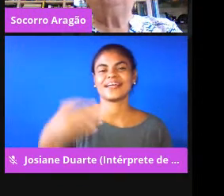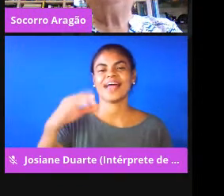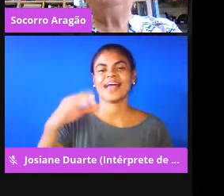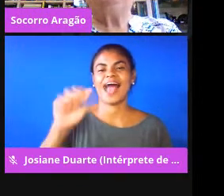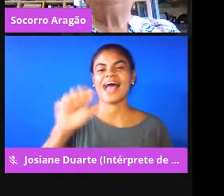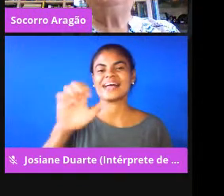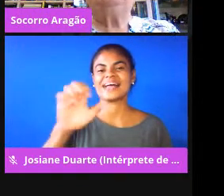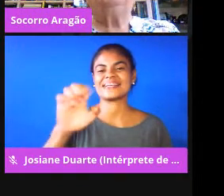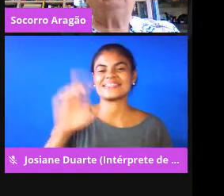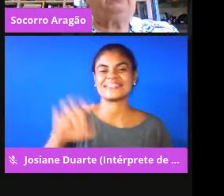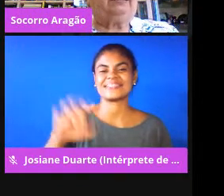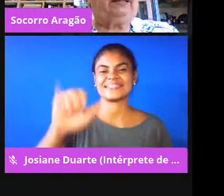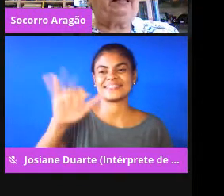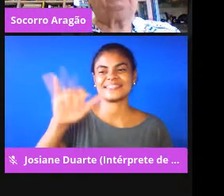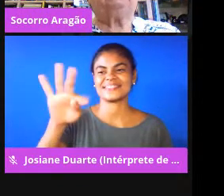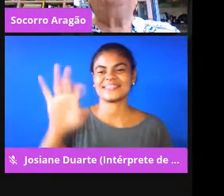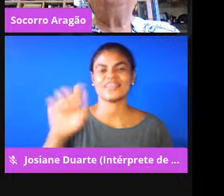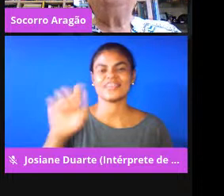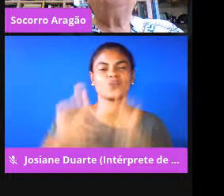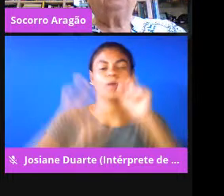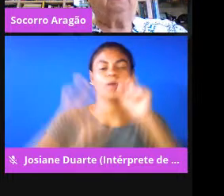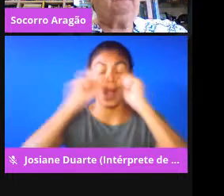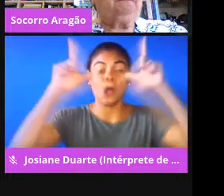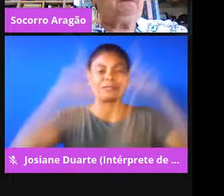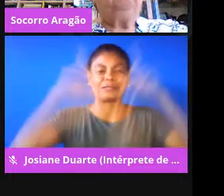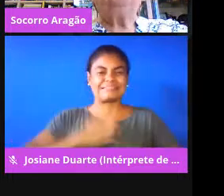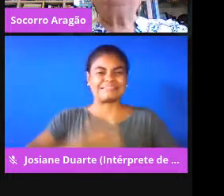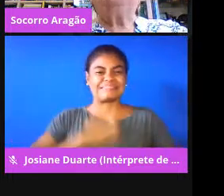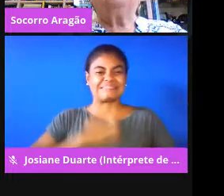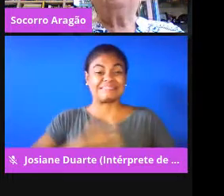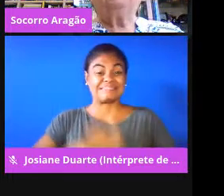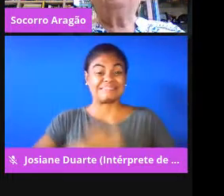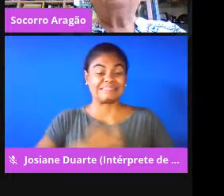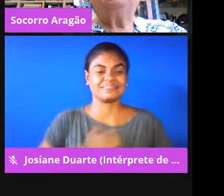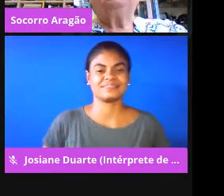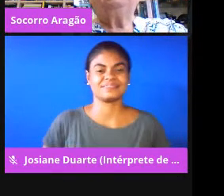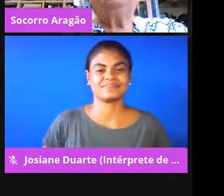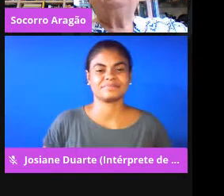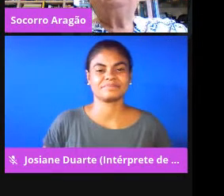Sim, a Vitória tinha amanhecido nos seus azeites.